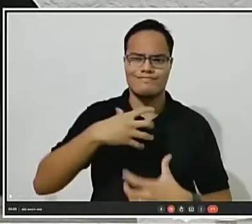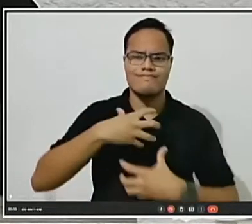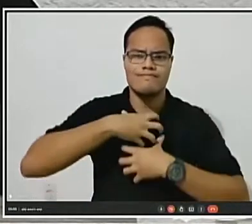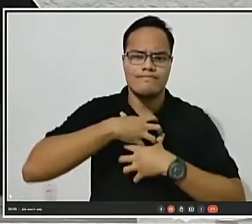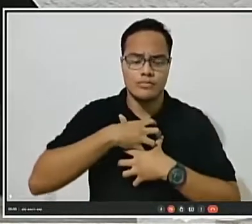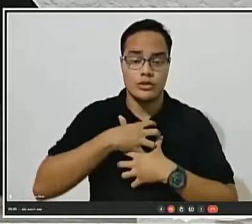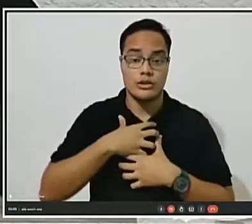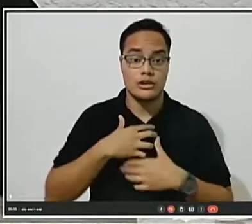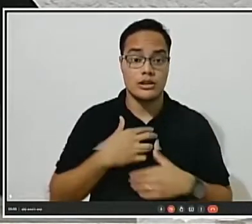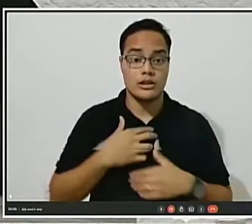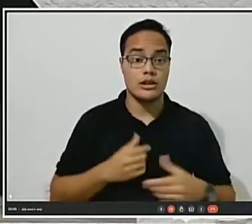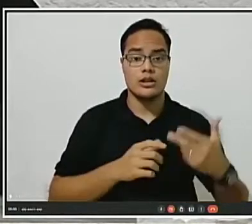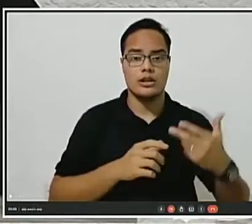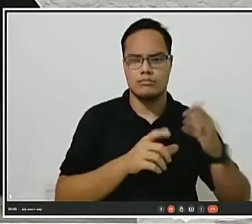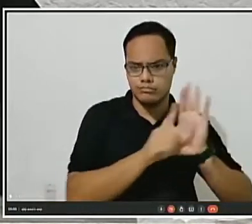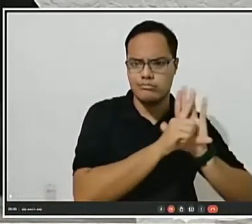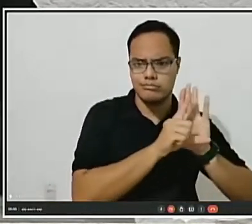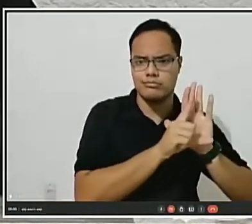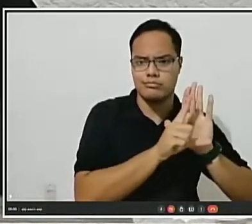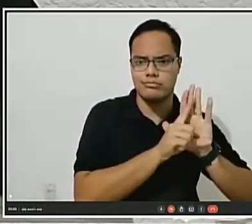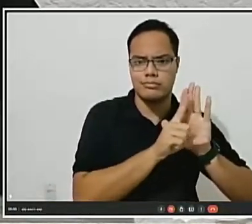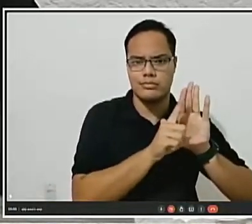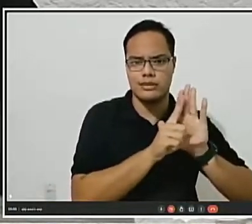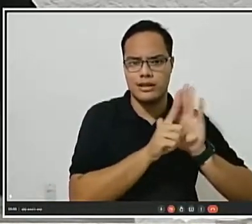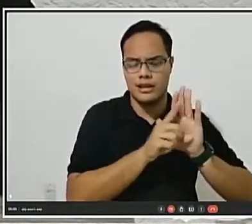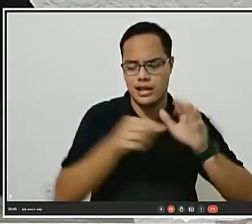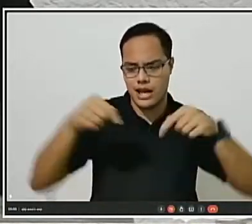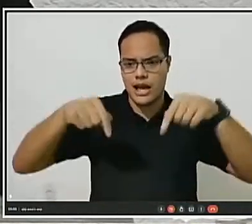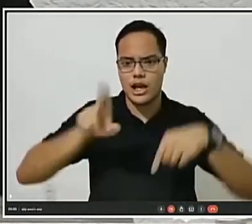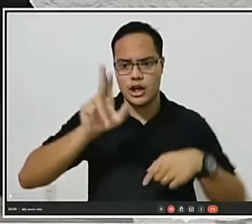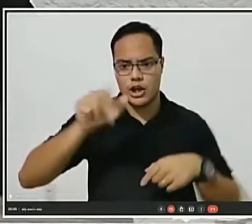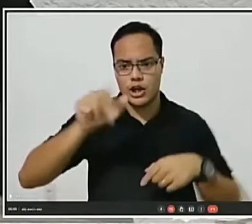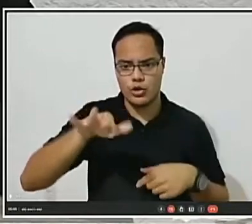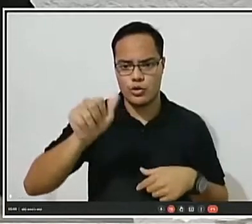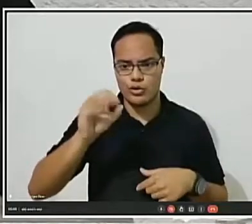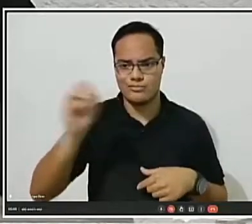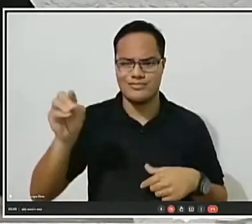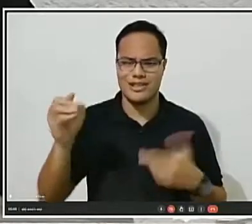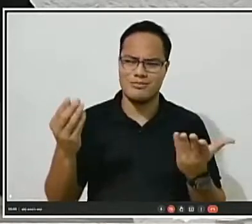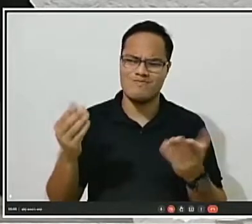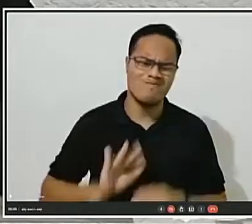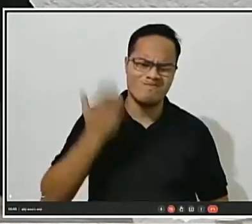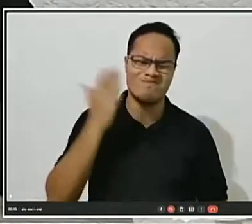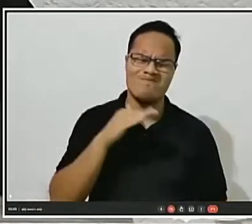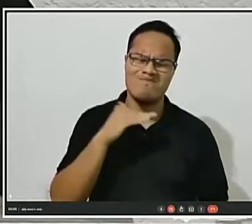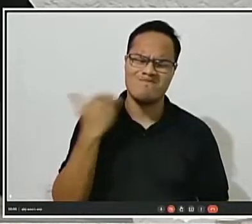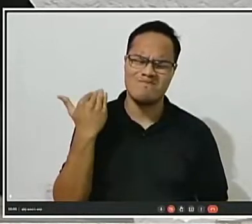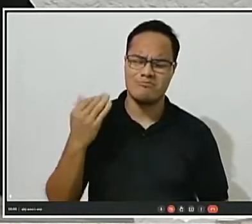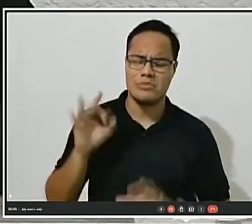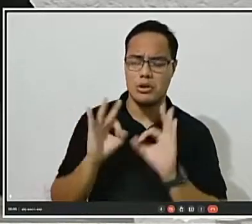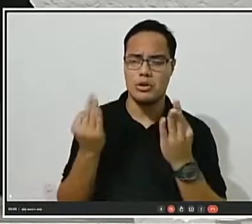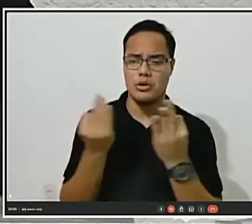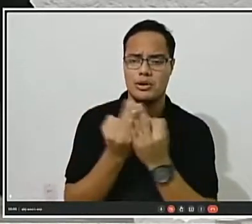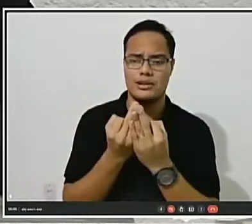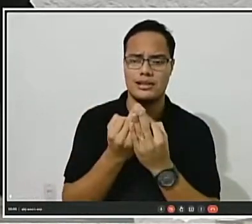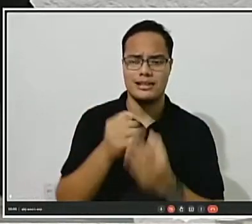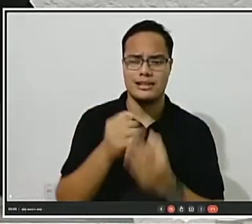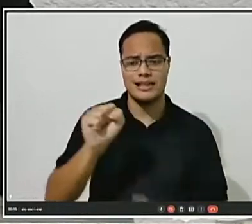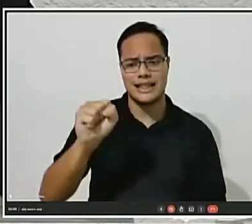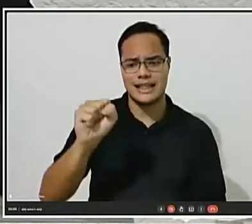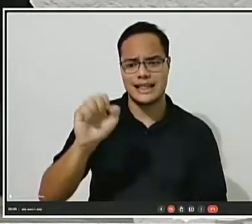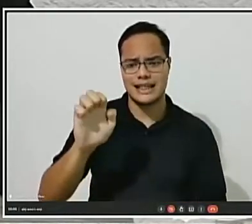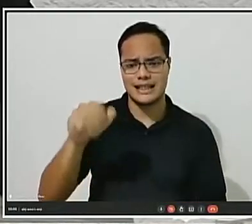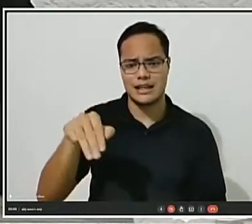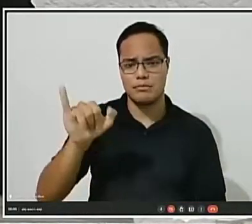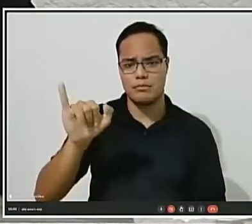Legislativo de União da Vitória vem prestar seus votos de pesar à família Sieniuk. João